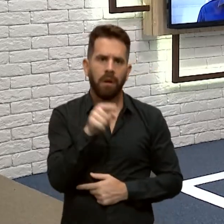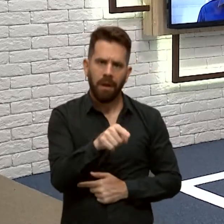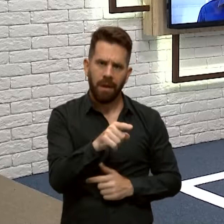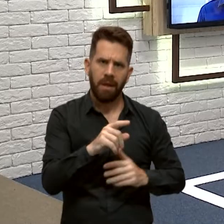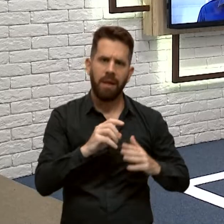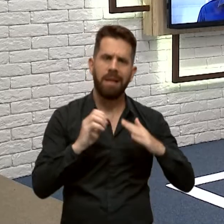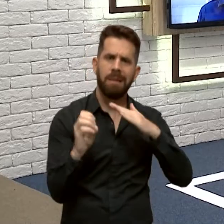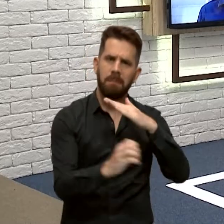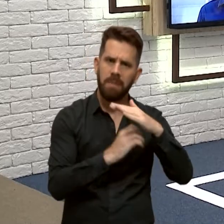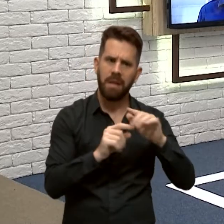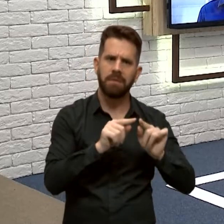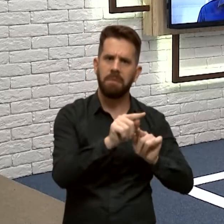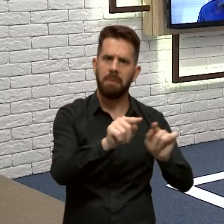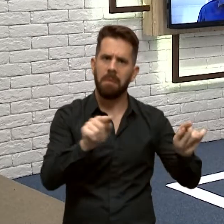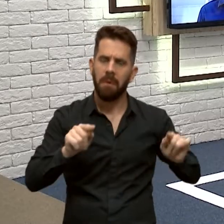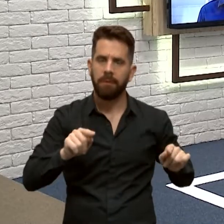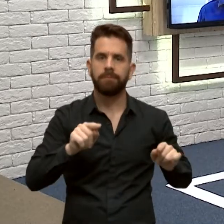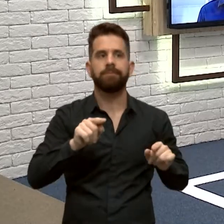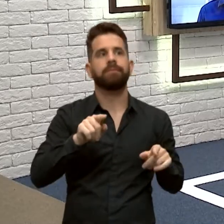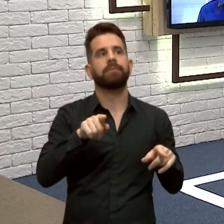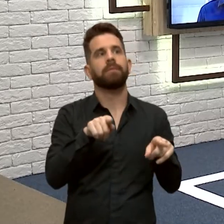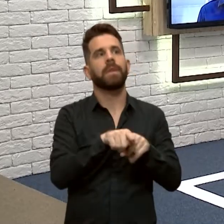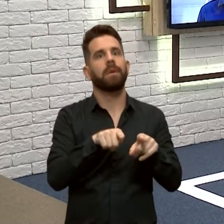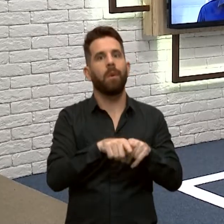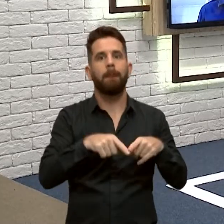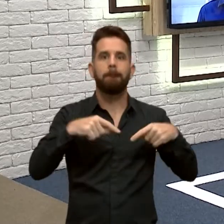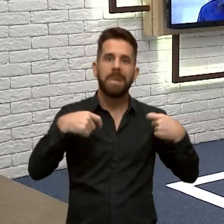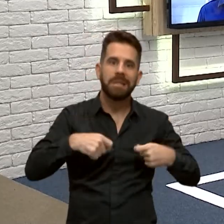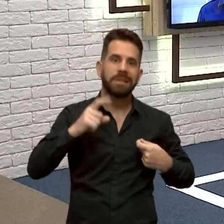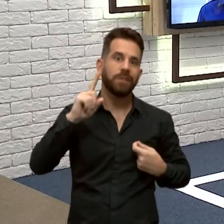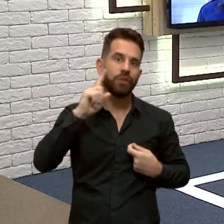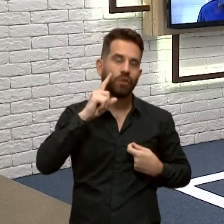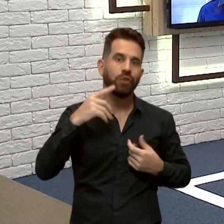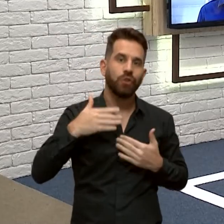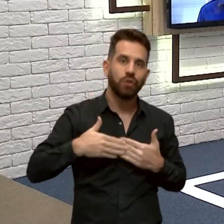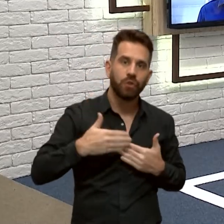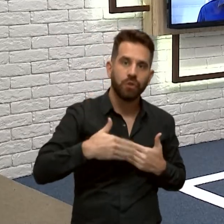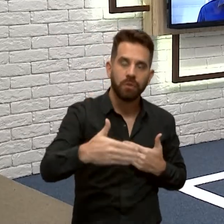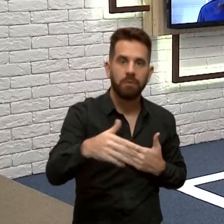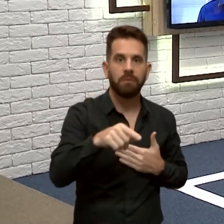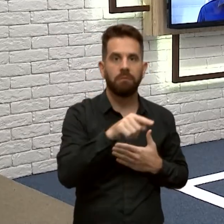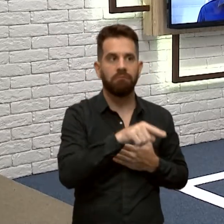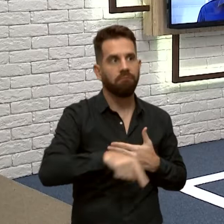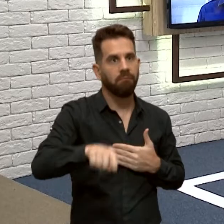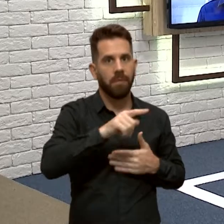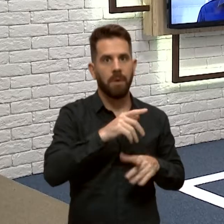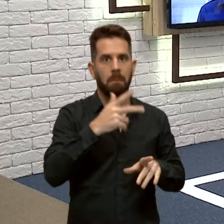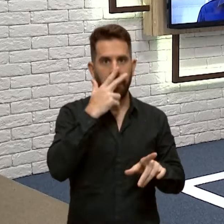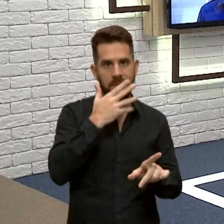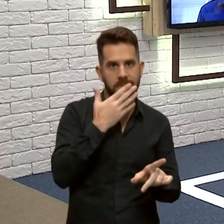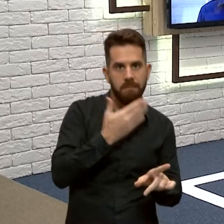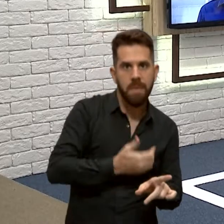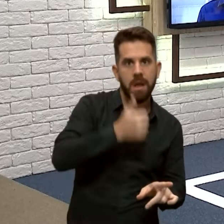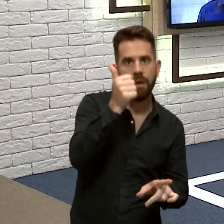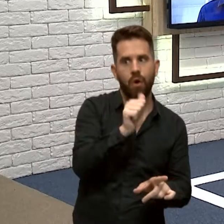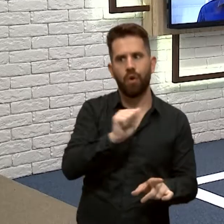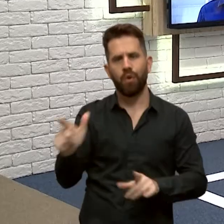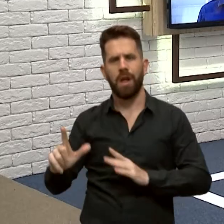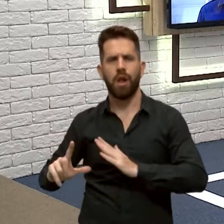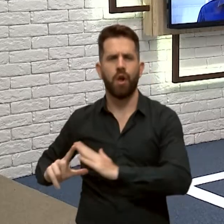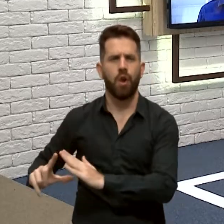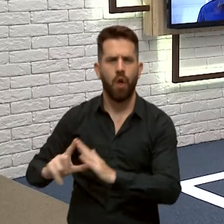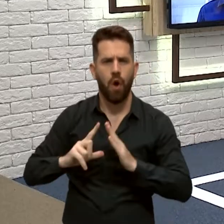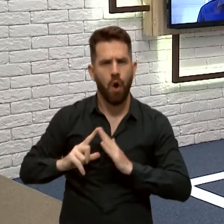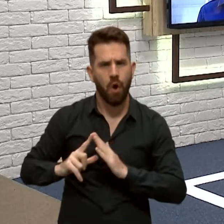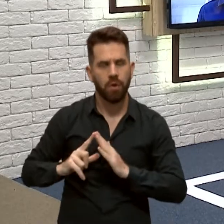tem um produto que o cliente precisa com certa frequência, elas também tiram vantagem, talvez até mais.